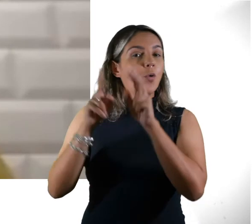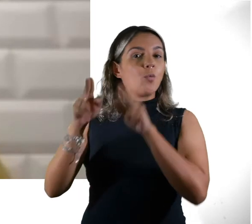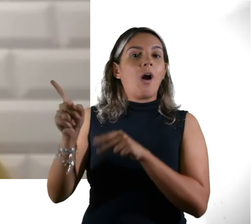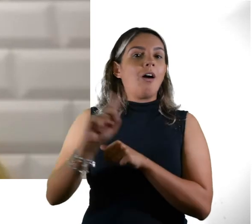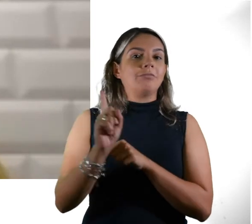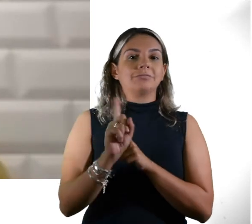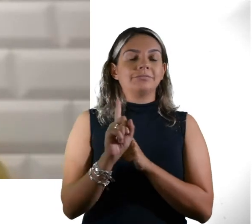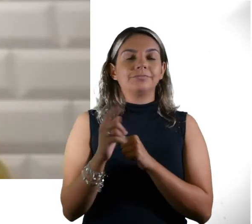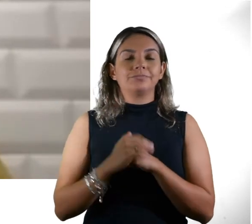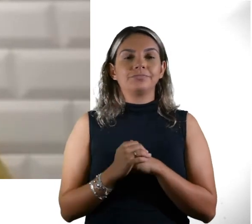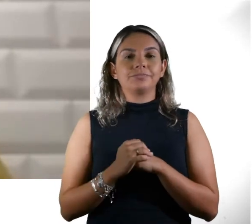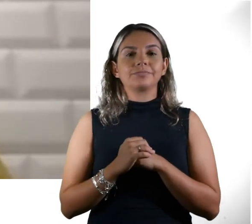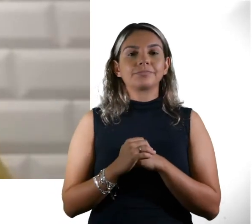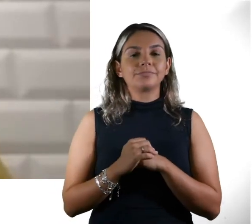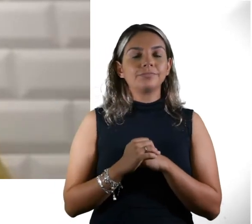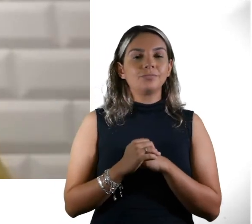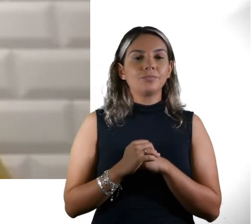foi